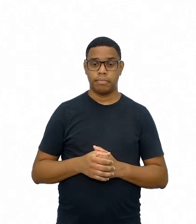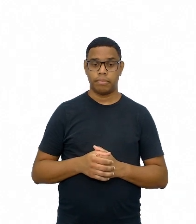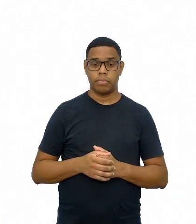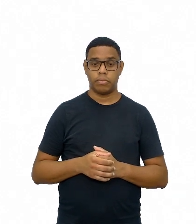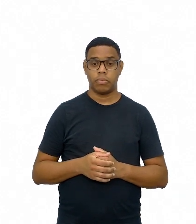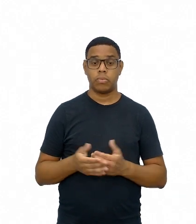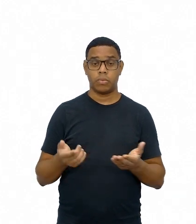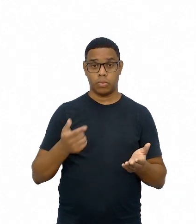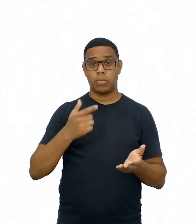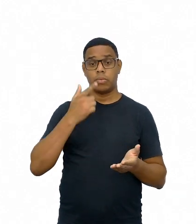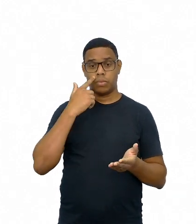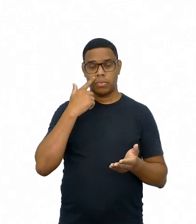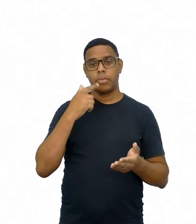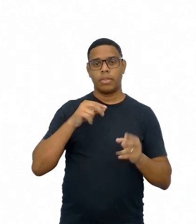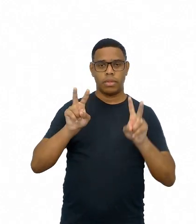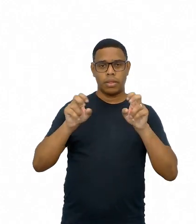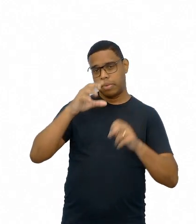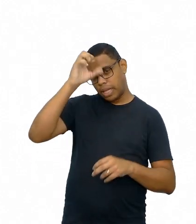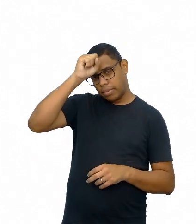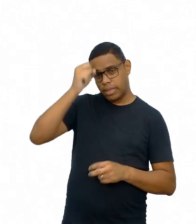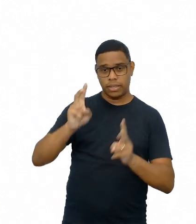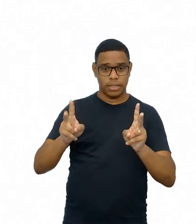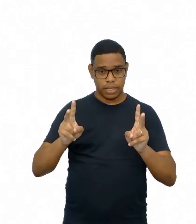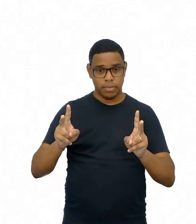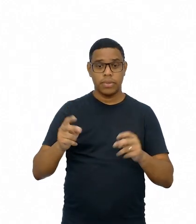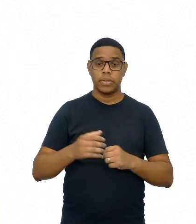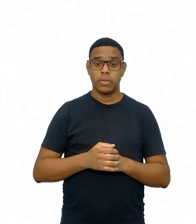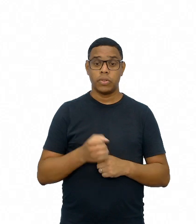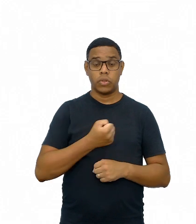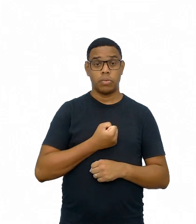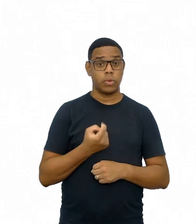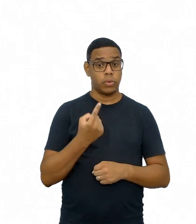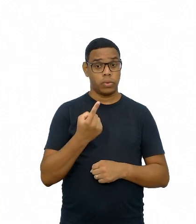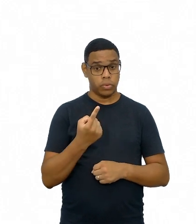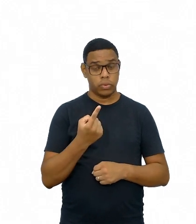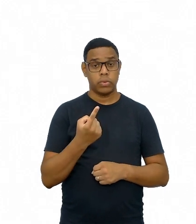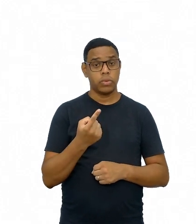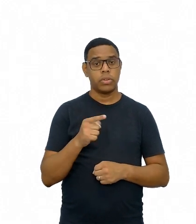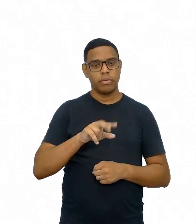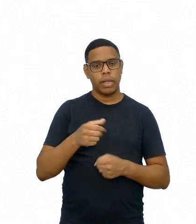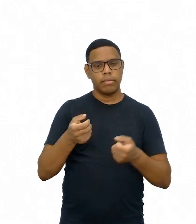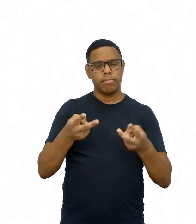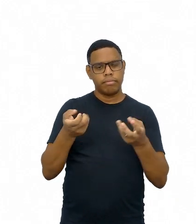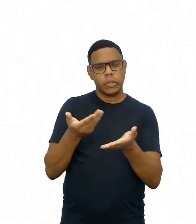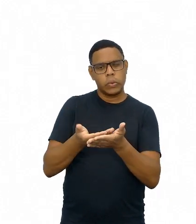olhar aí para o material Aprender Sempre, dessa sequência 1, né? Onde vamos